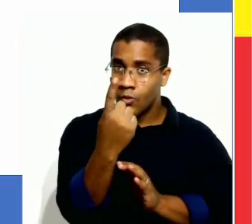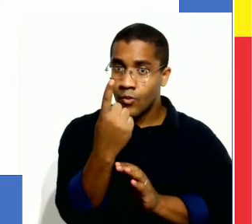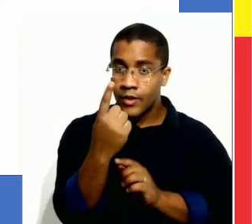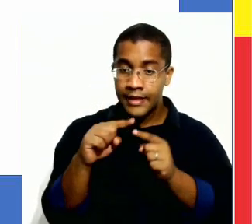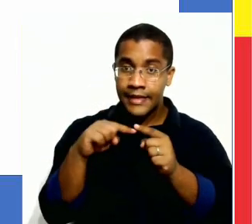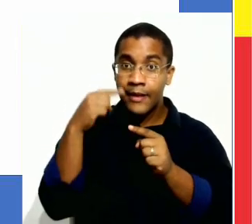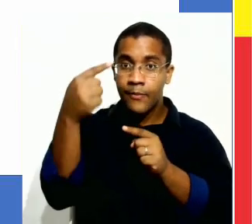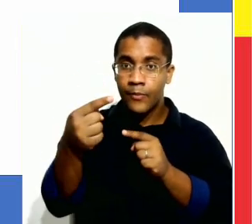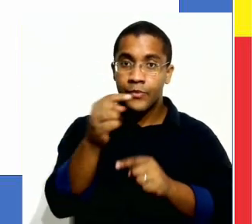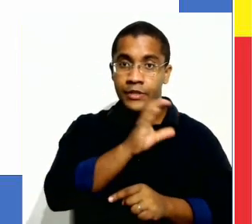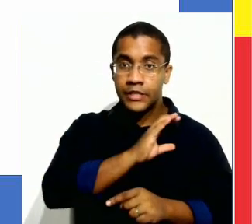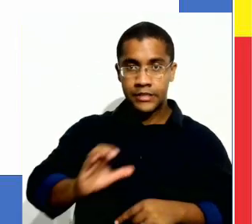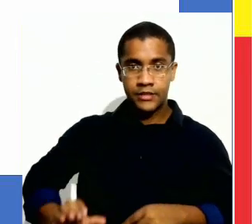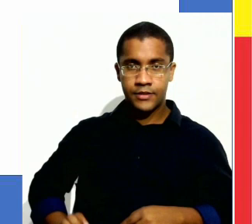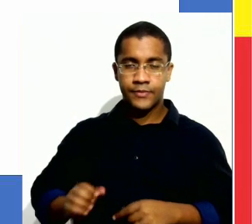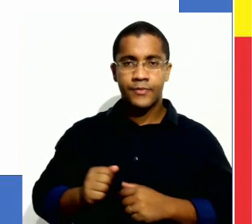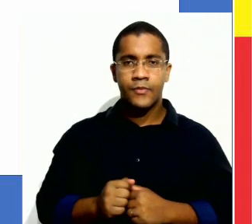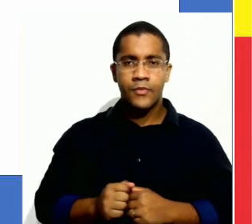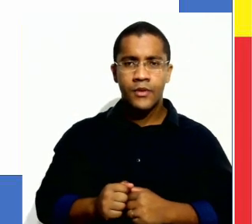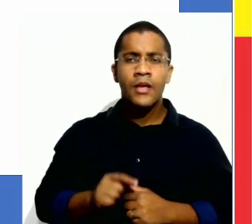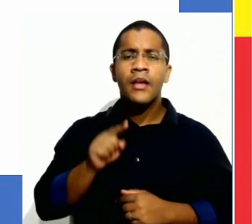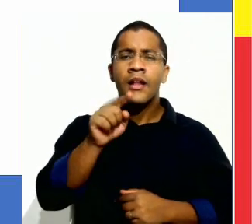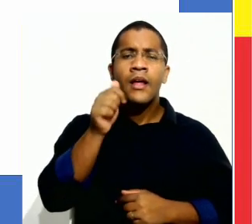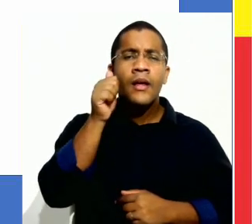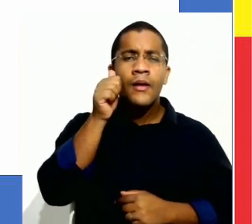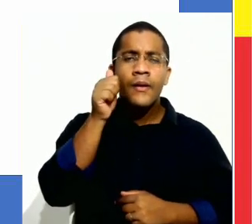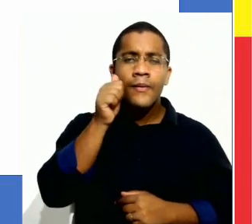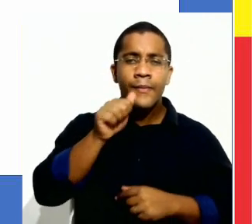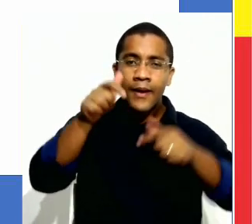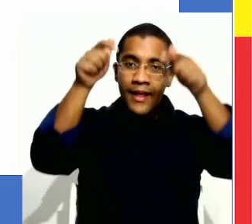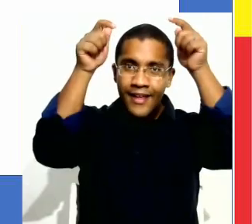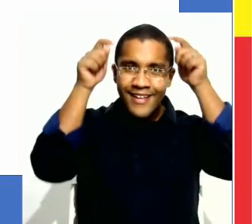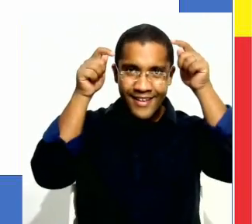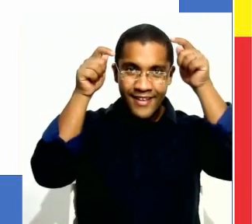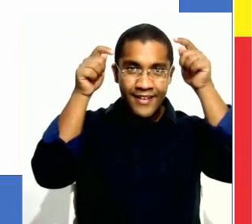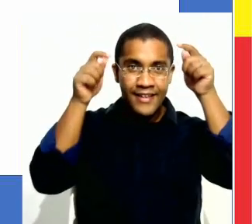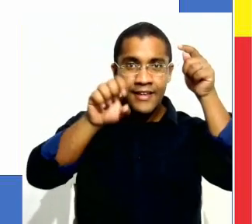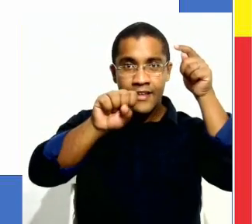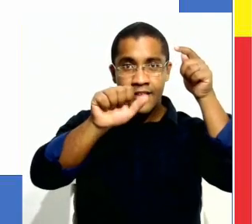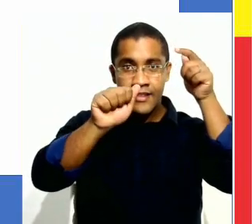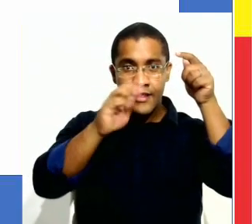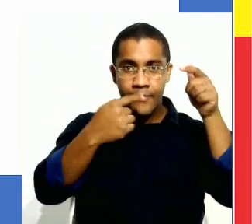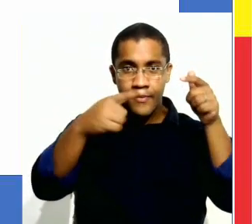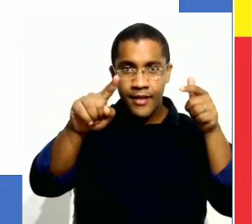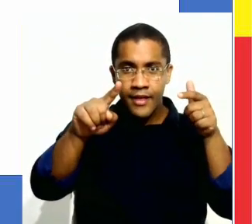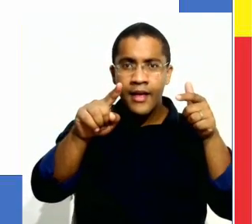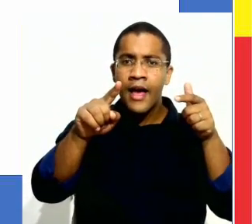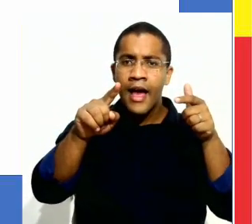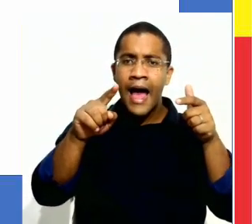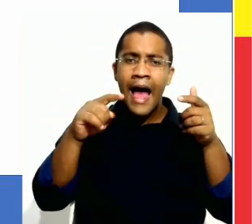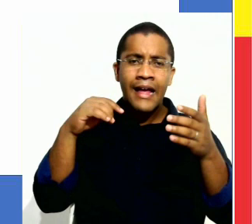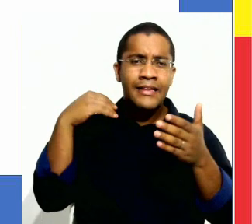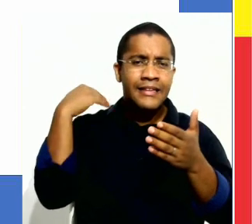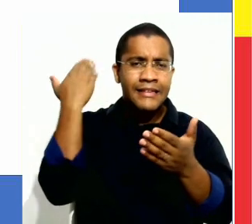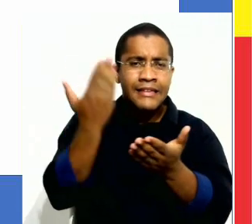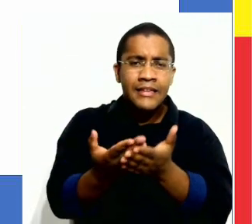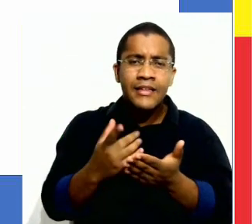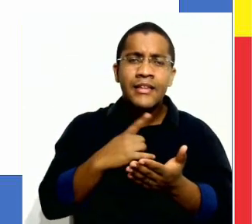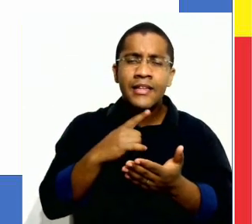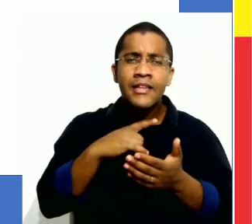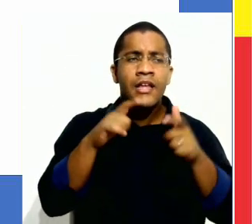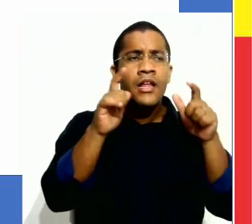rainha Sabá ainda é hoje reivindicada por etíopes e por iemenitas,